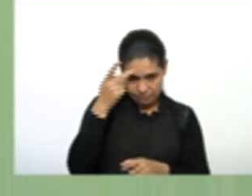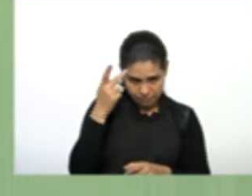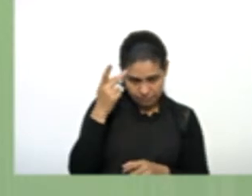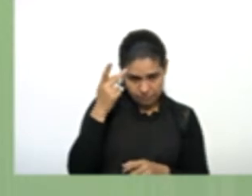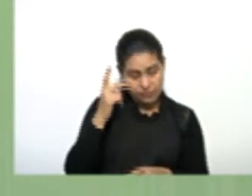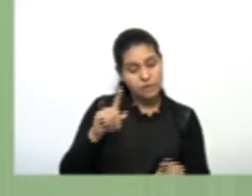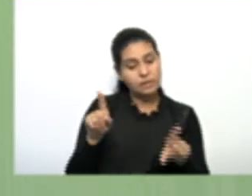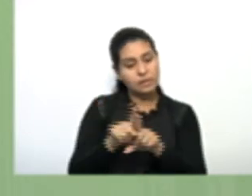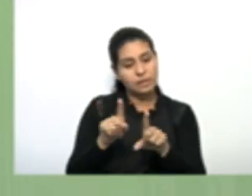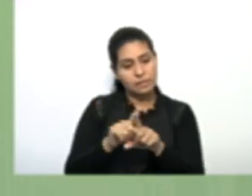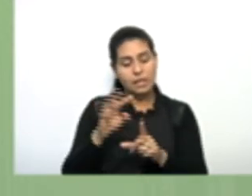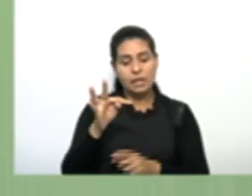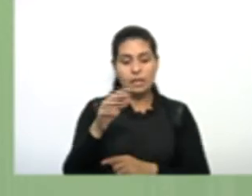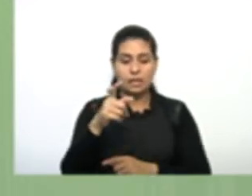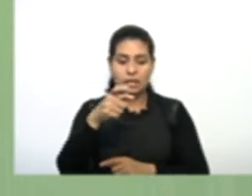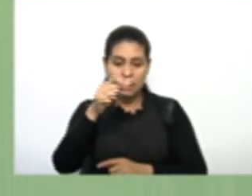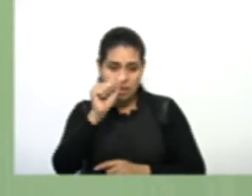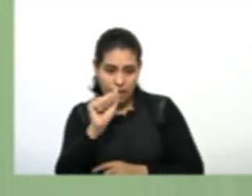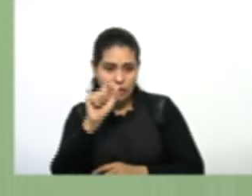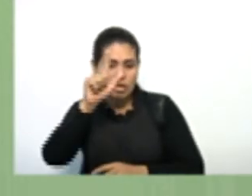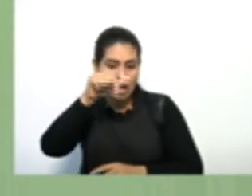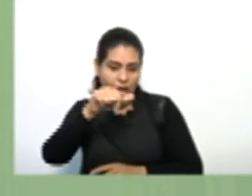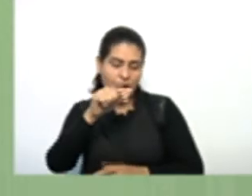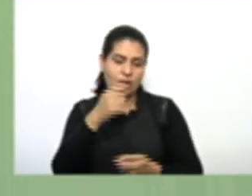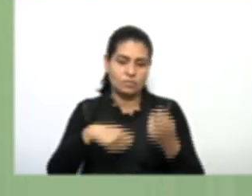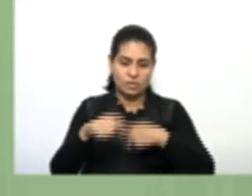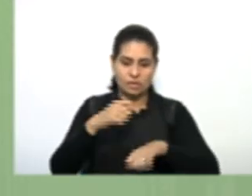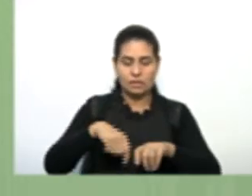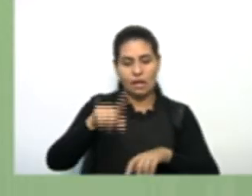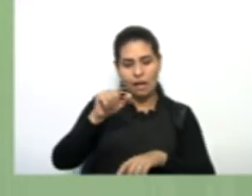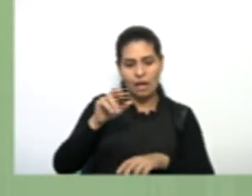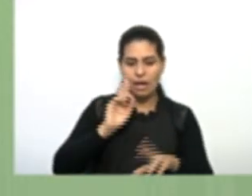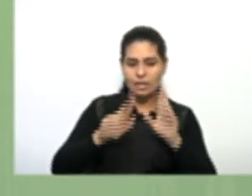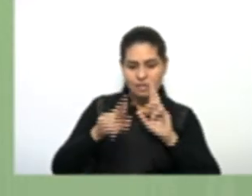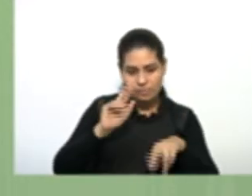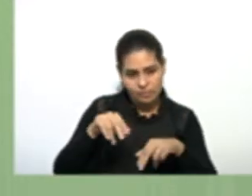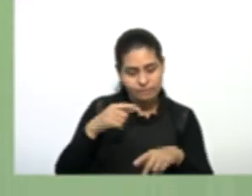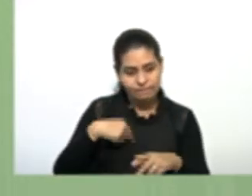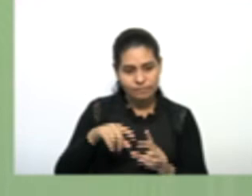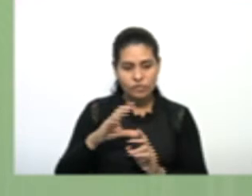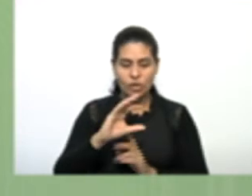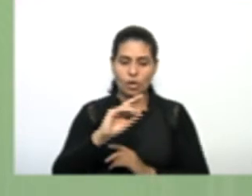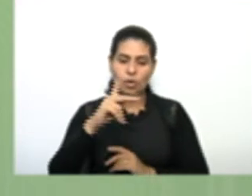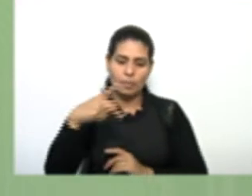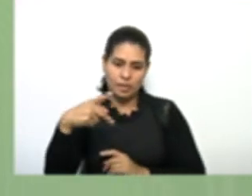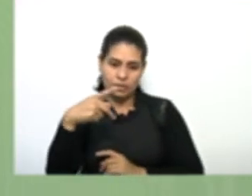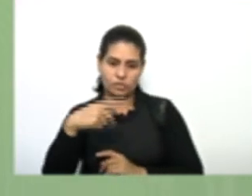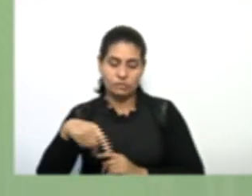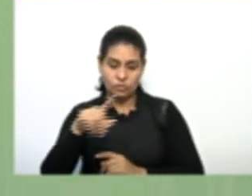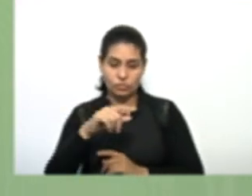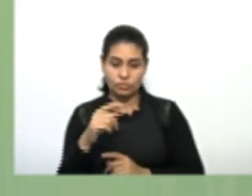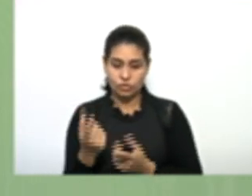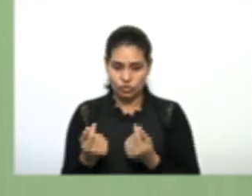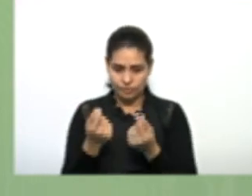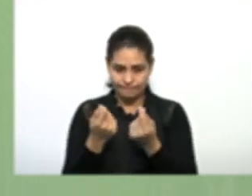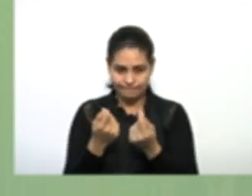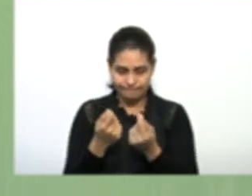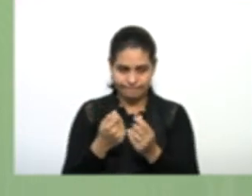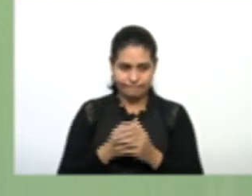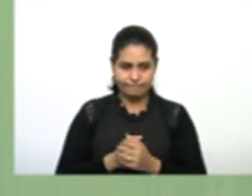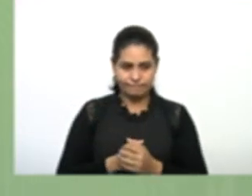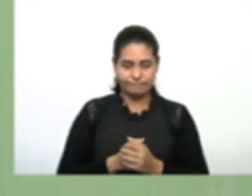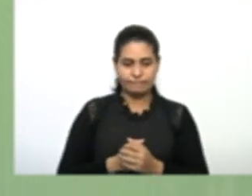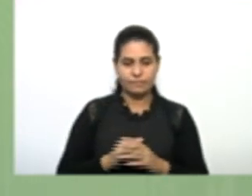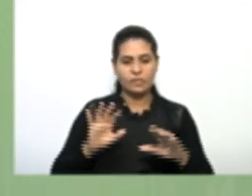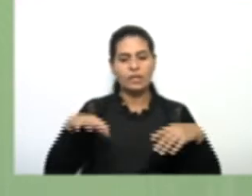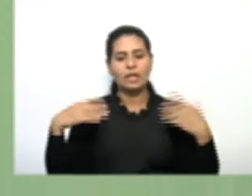Nós falamos ainda que a taxa de administração é a fonte de receita das cooperativas para pagar as suas despesas.